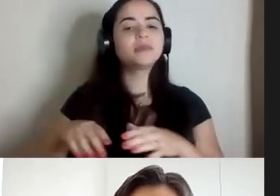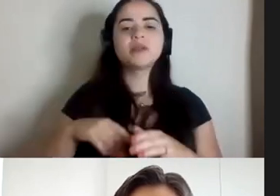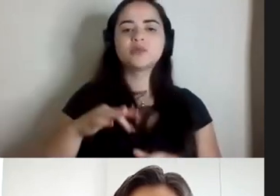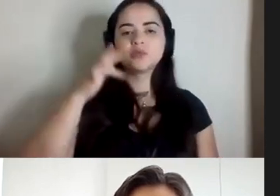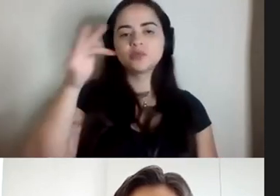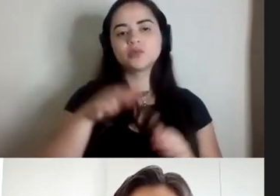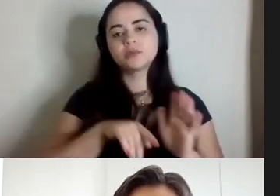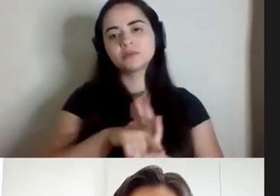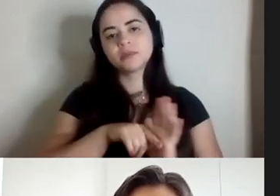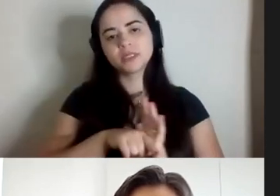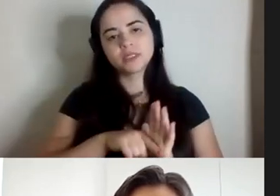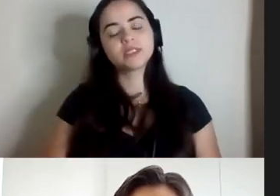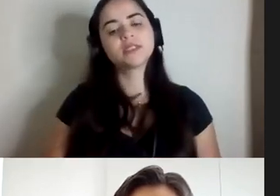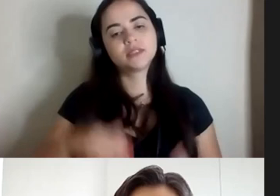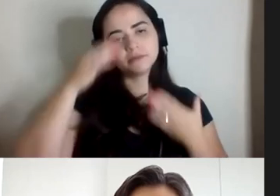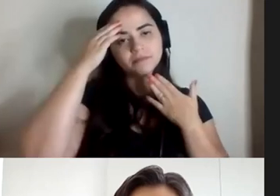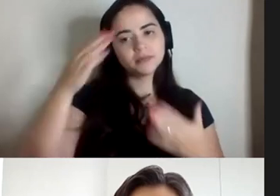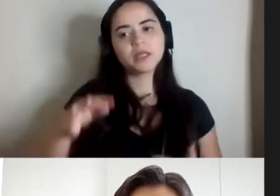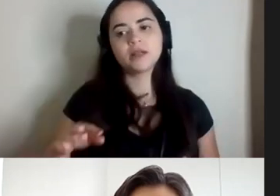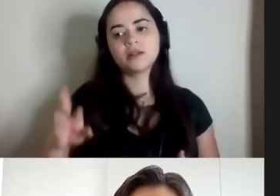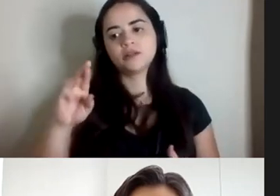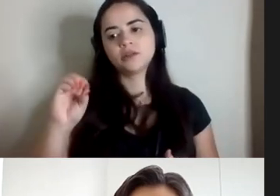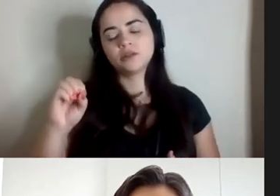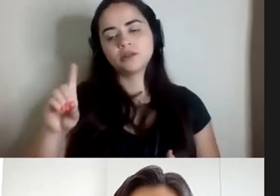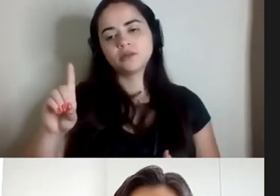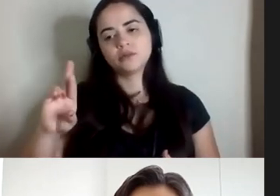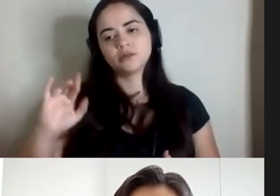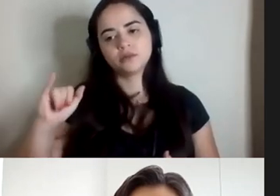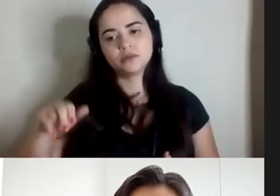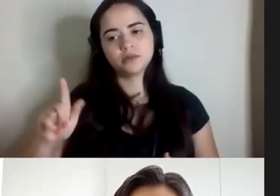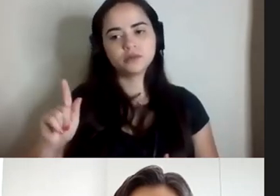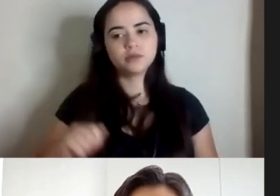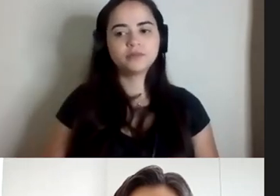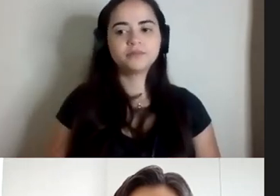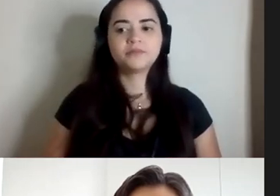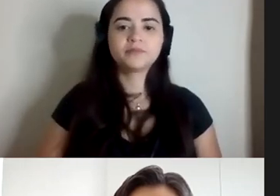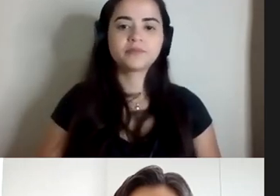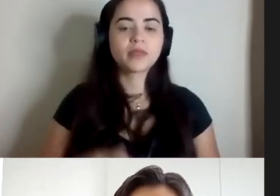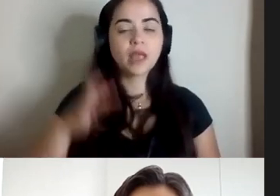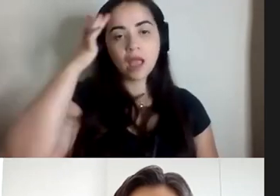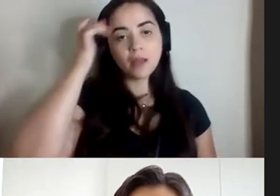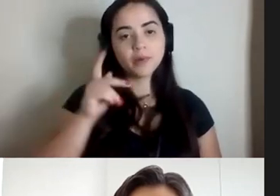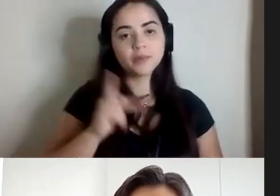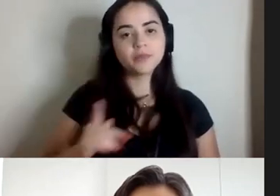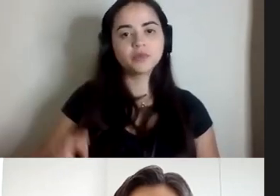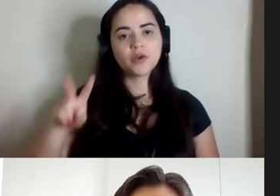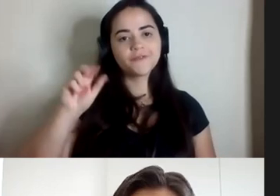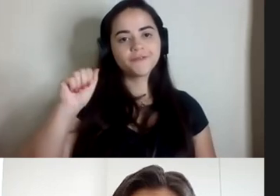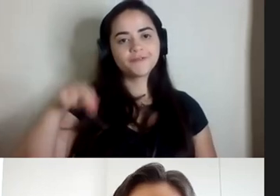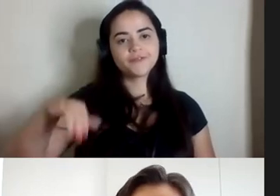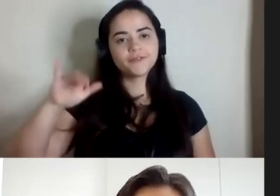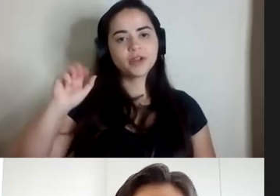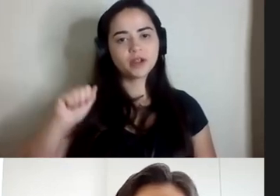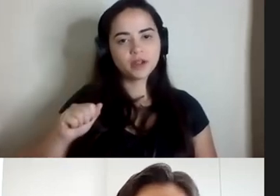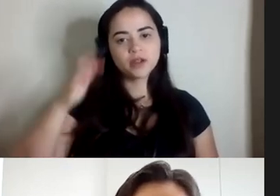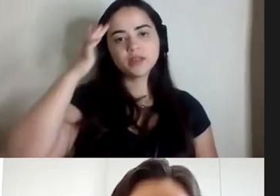novo, que veio colaborar aqui com a gente, fazer essa fala. E amanhã também a professora Vânia, não é, Poliana? Amanhã,